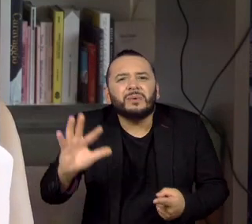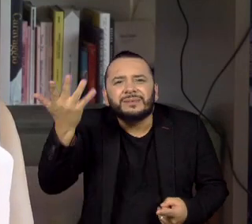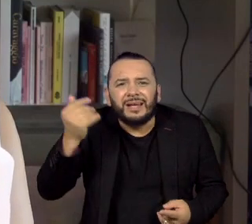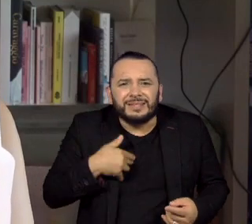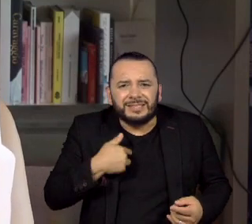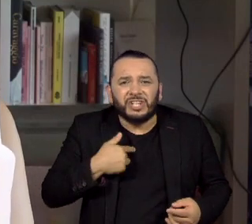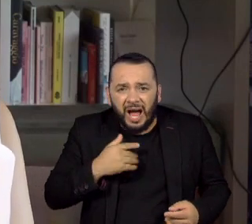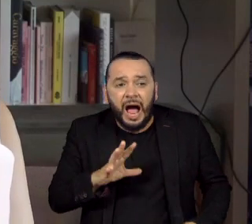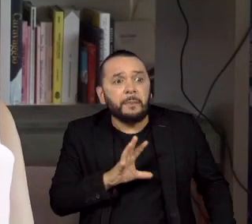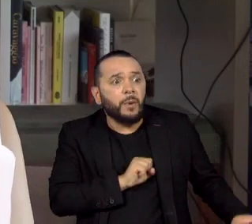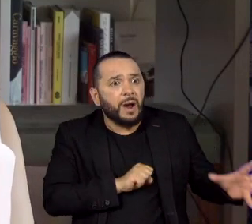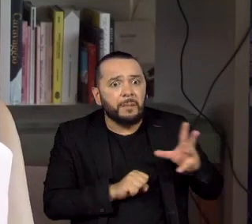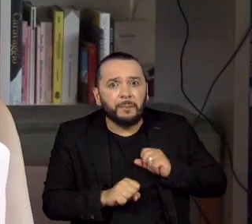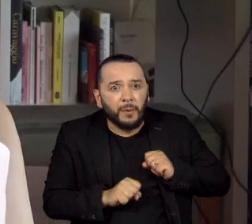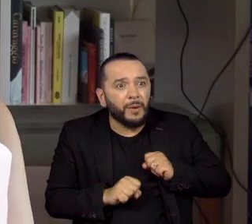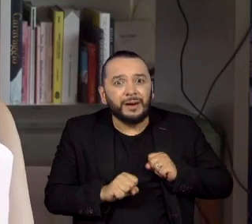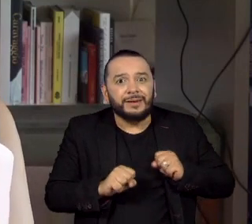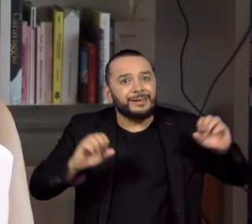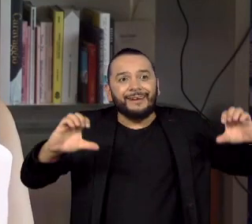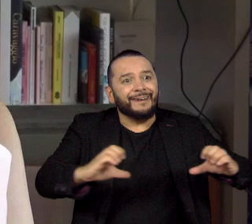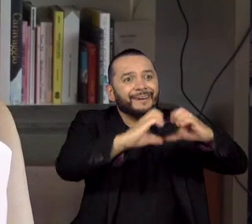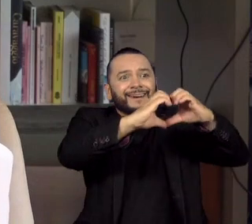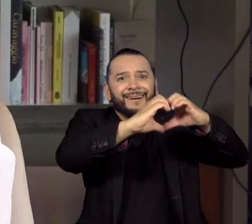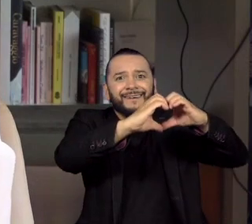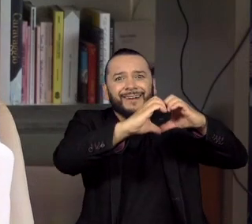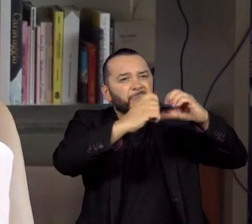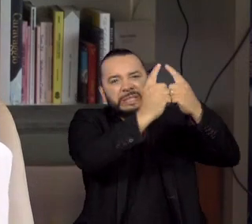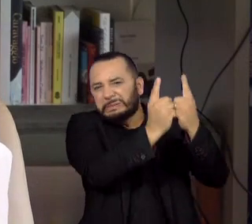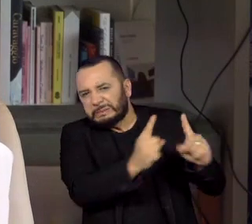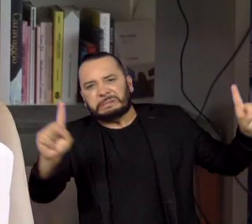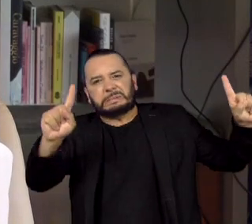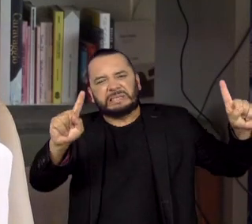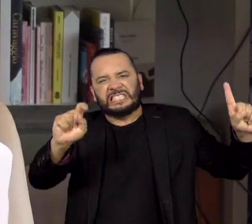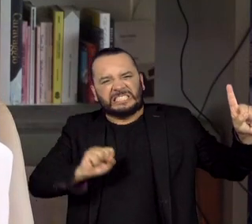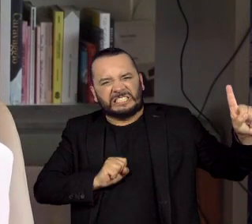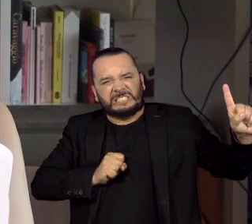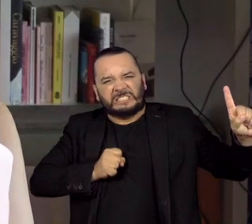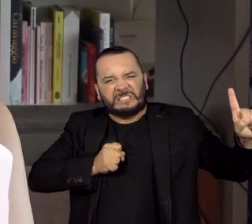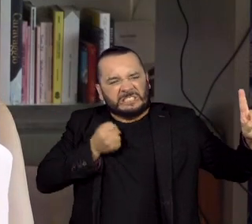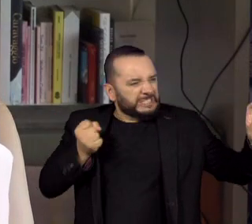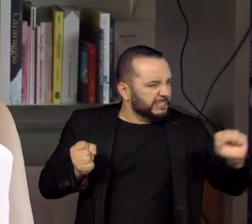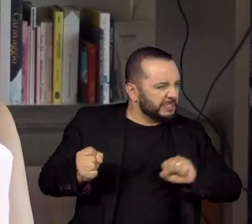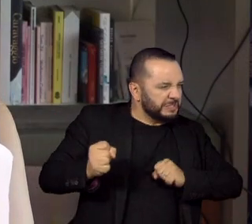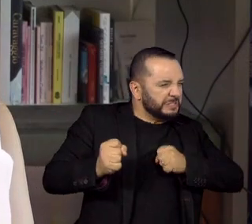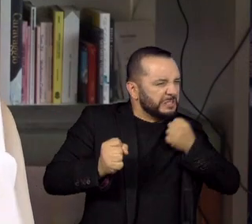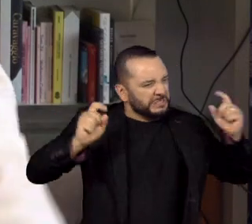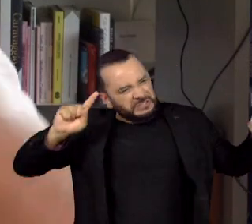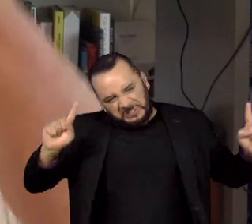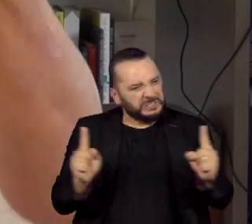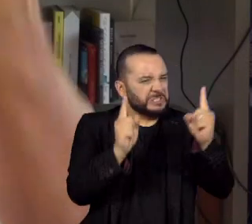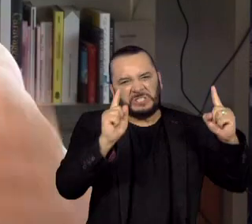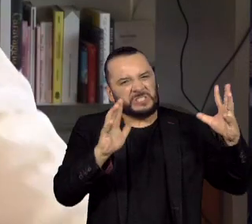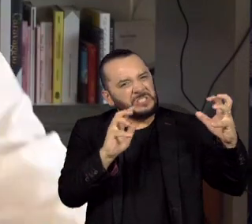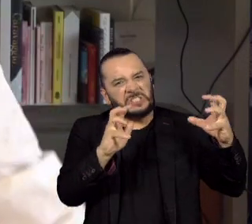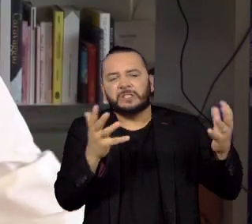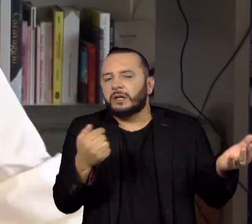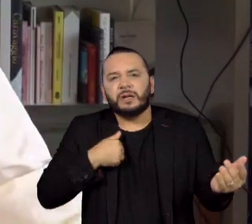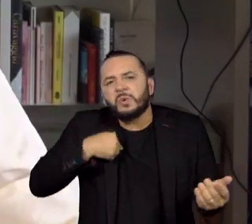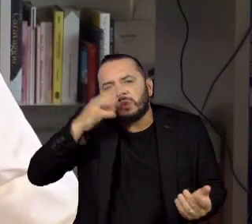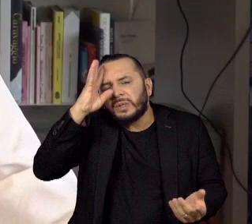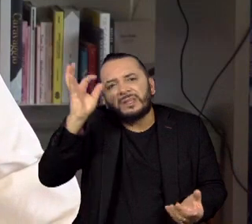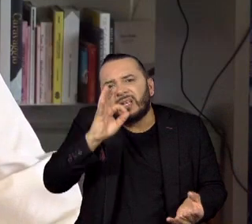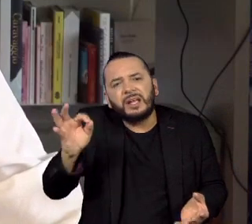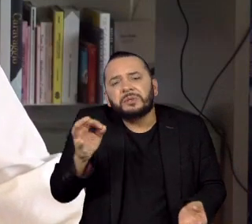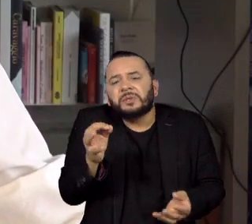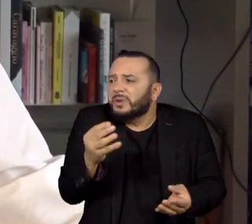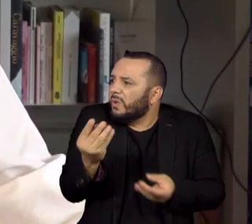isso é fundamental para a saúde amorosa do planeta, e conseguir transformar